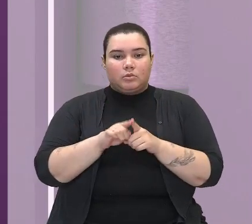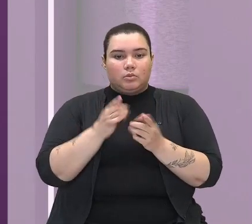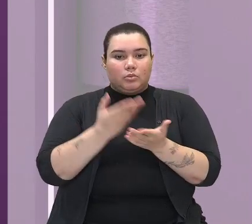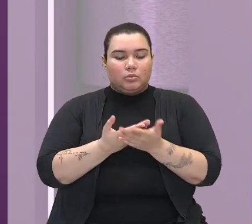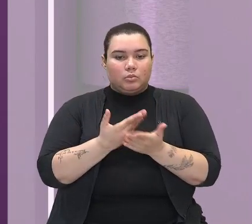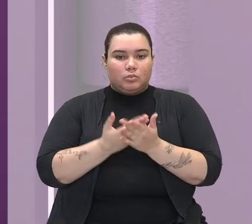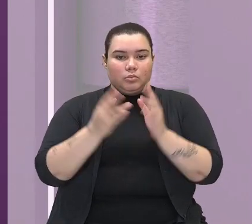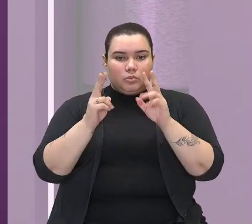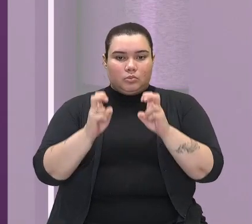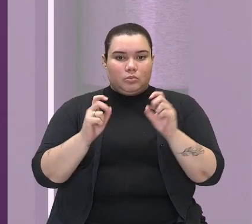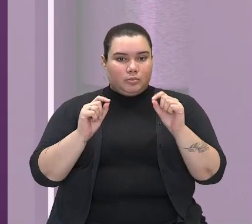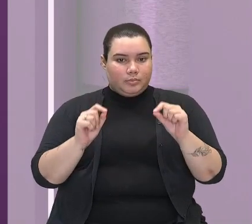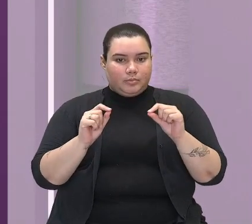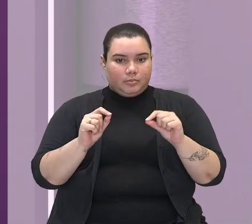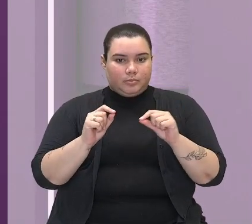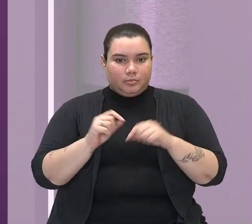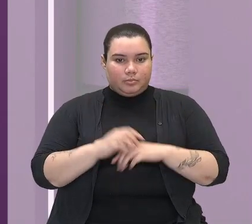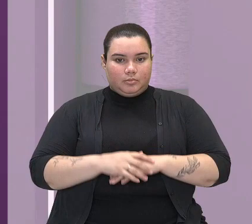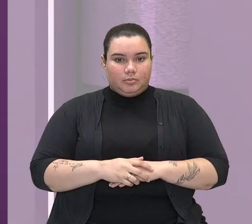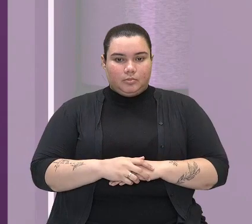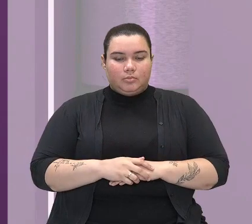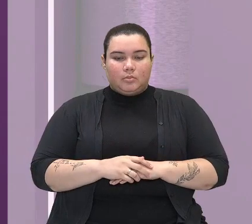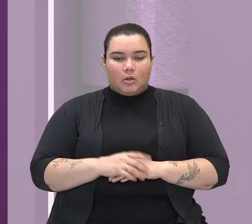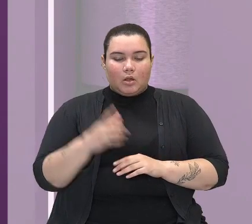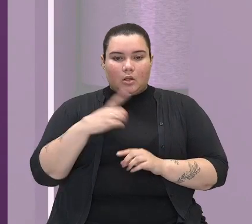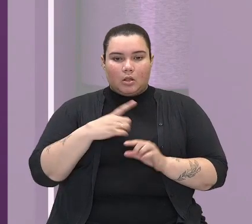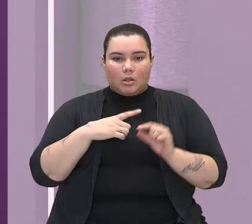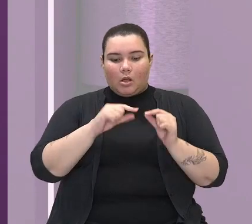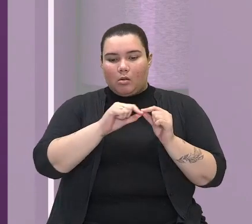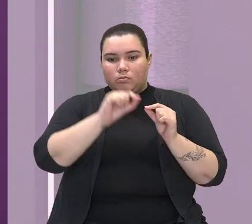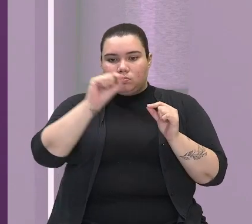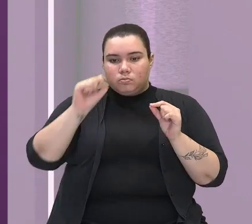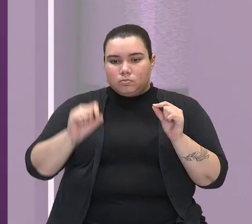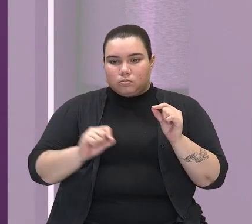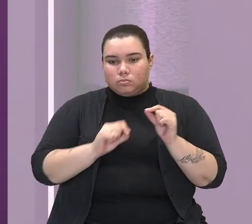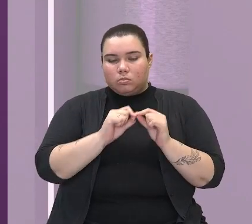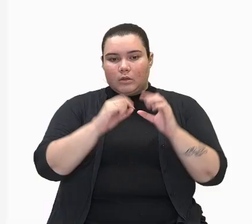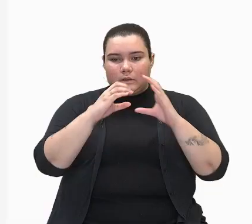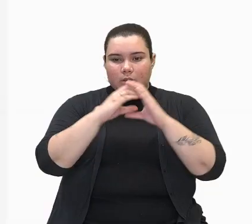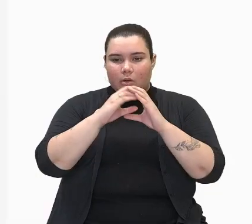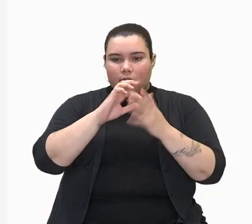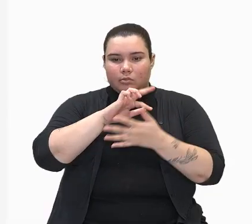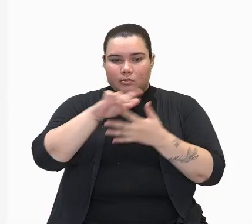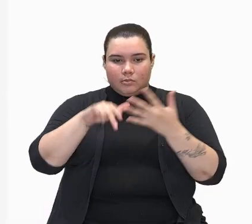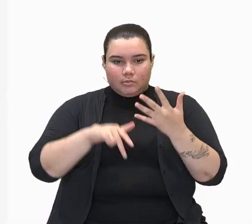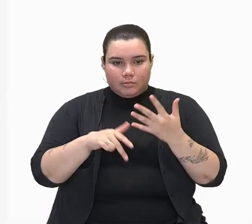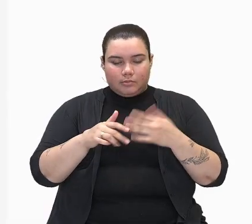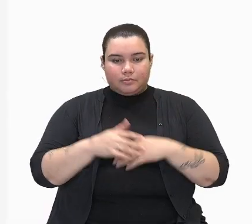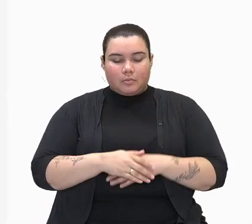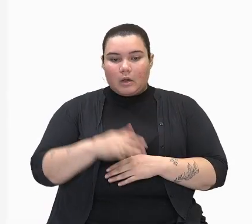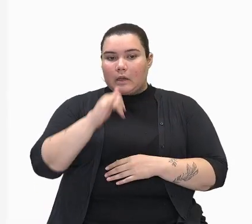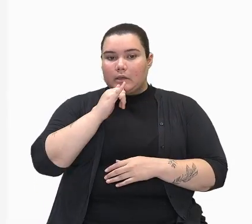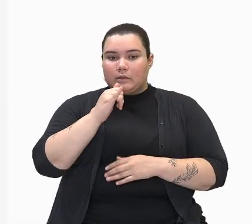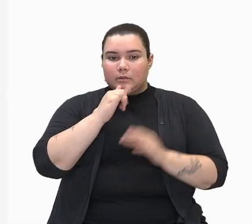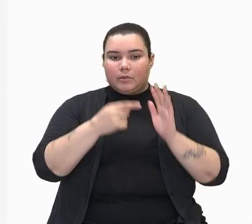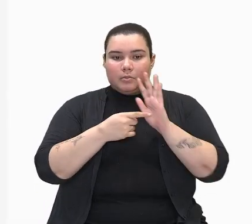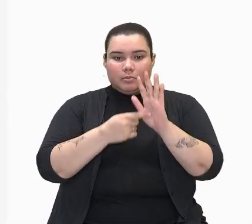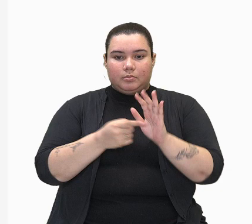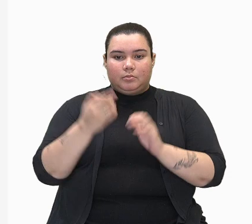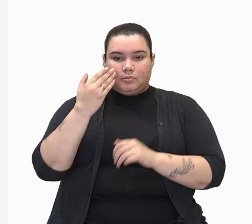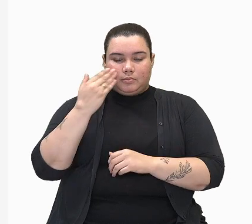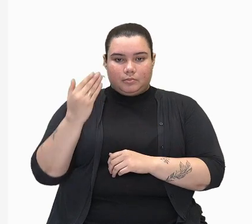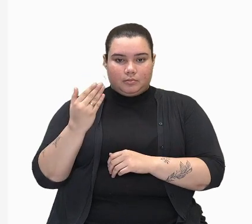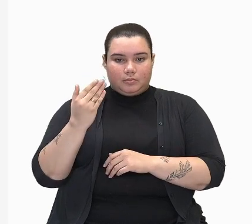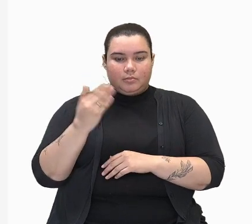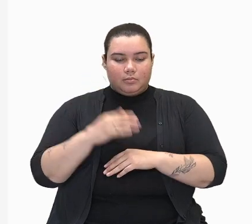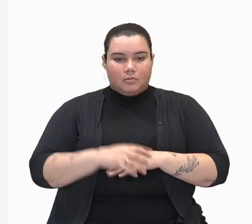aqui sobre circunferência, né? Círculo, né? Vamos ver então um exemplo para a gente calcular aí a área